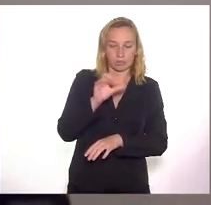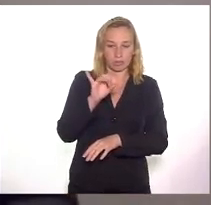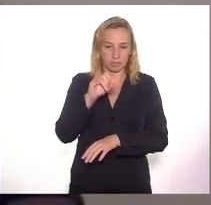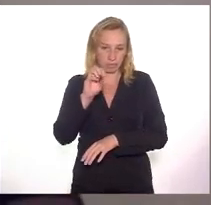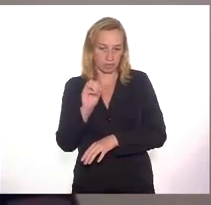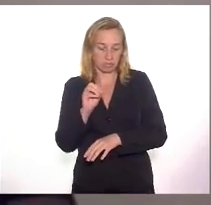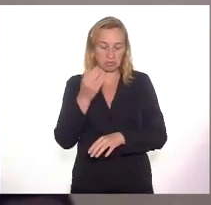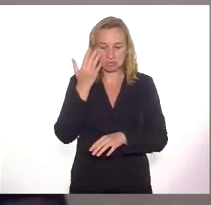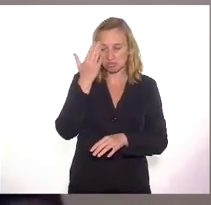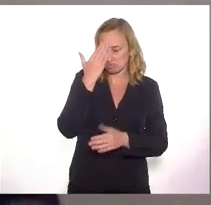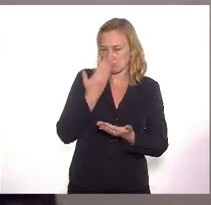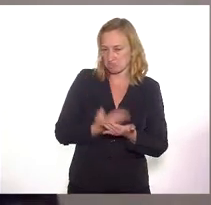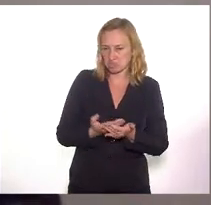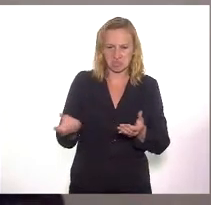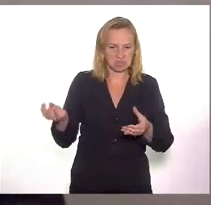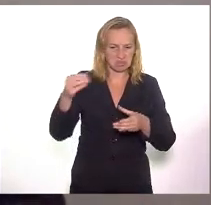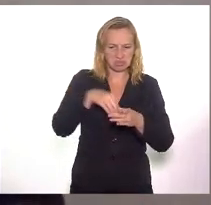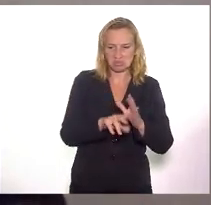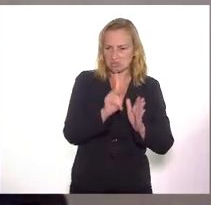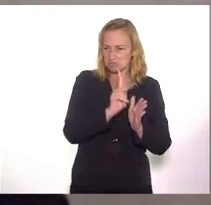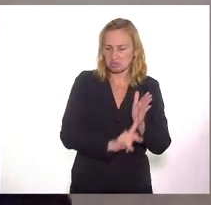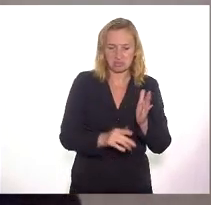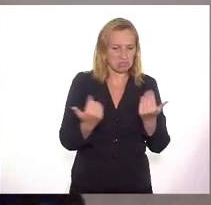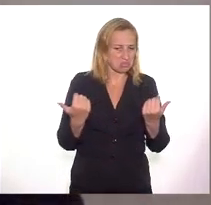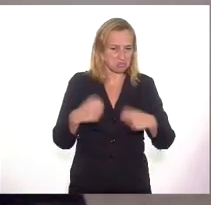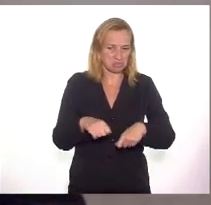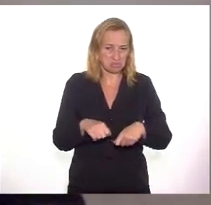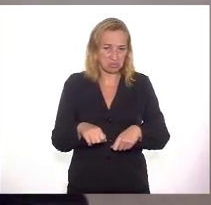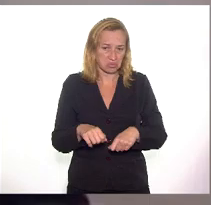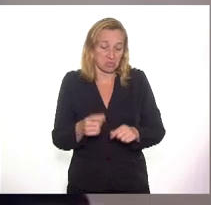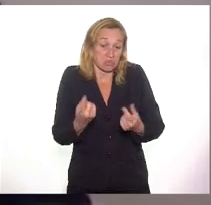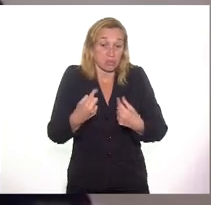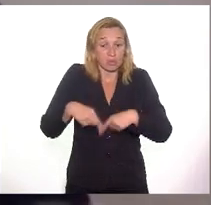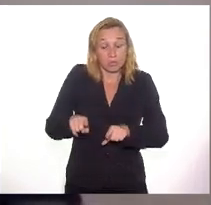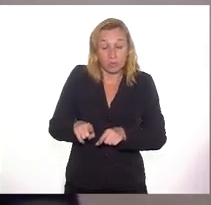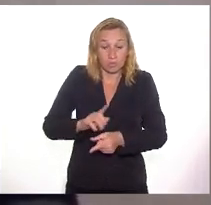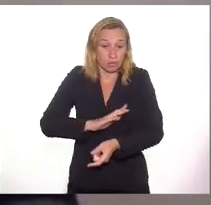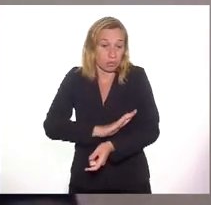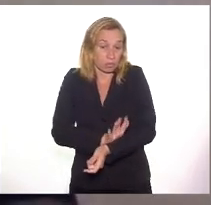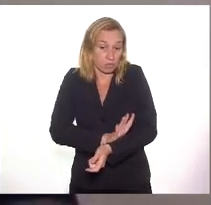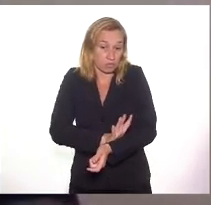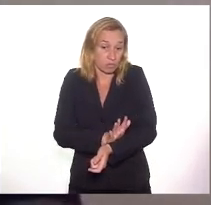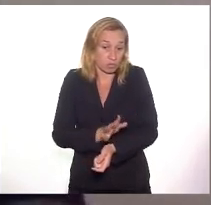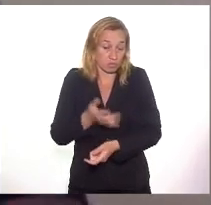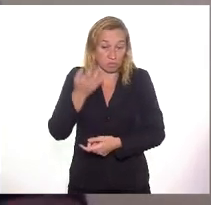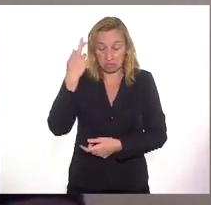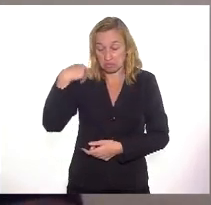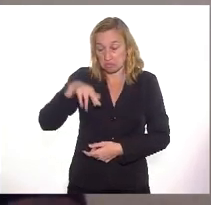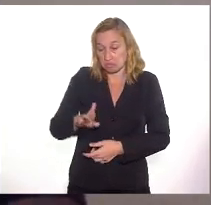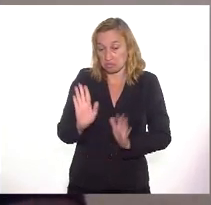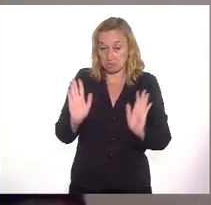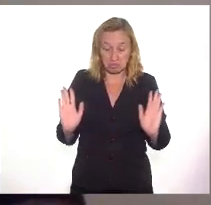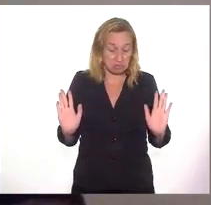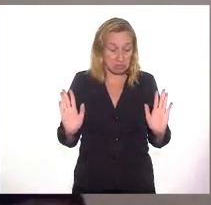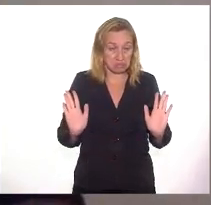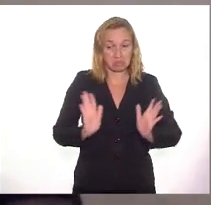projeto pelo entendimento que se trata, né, do combate à intolerância religiosa.